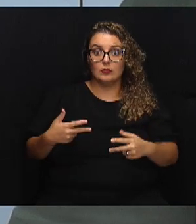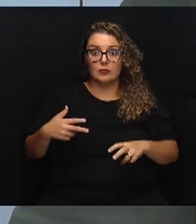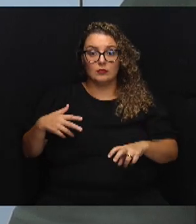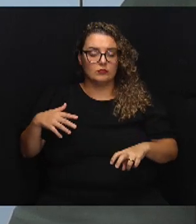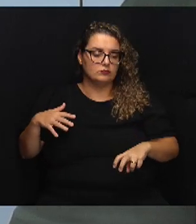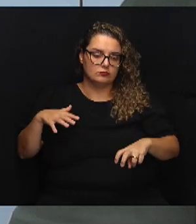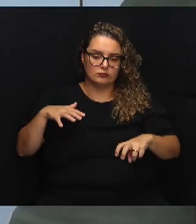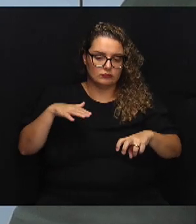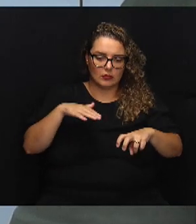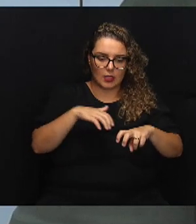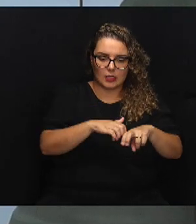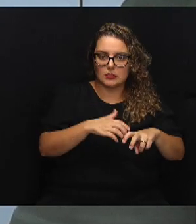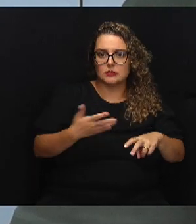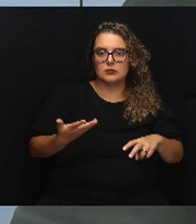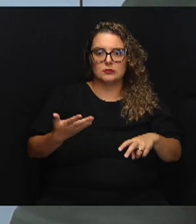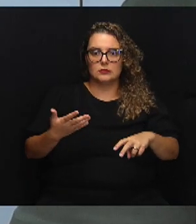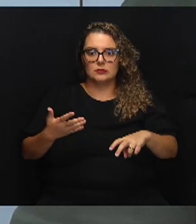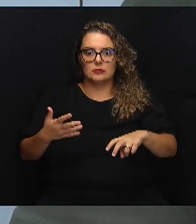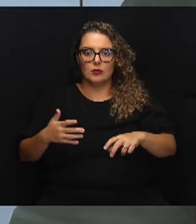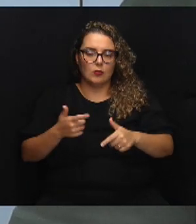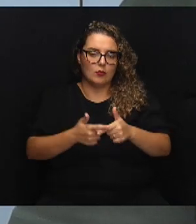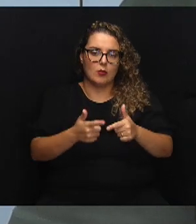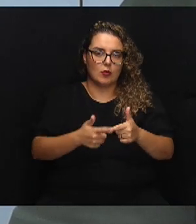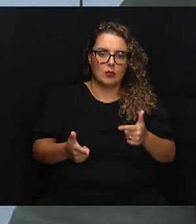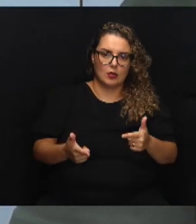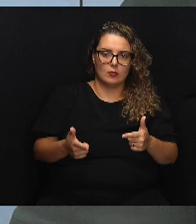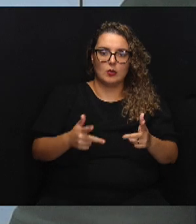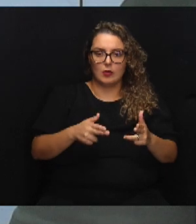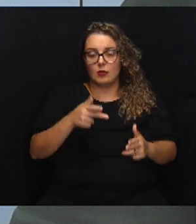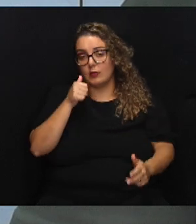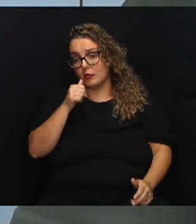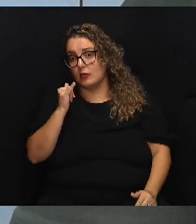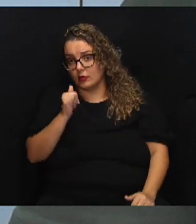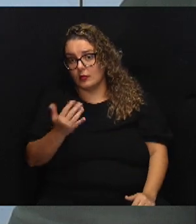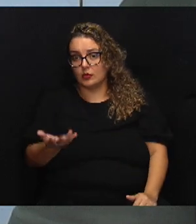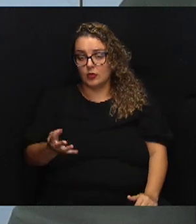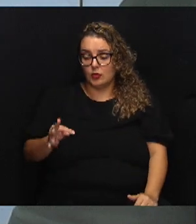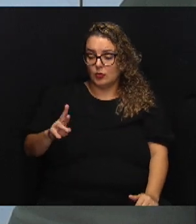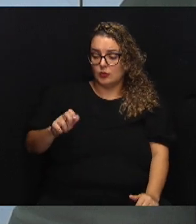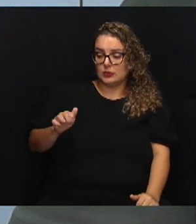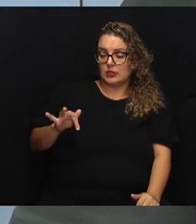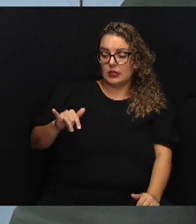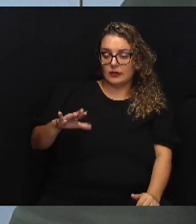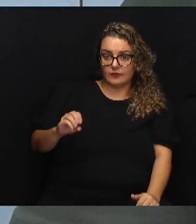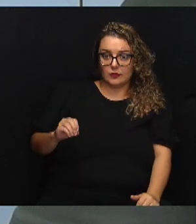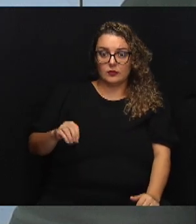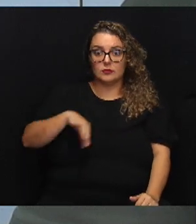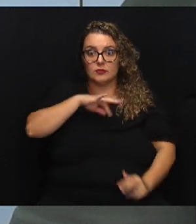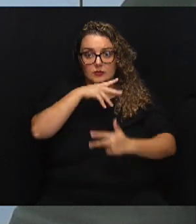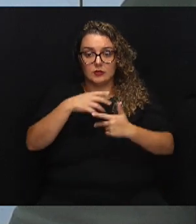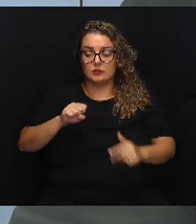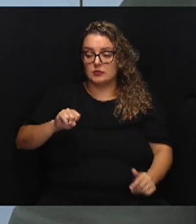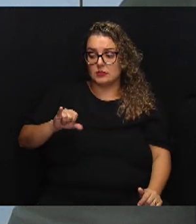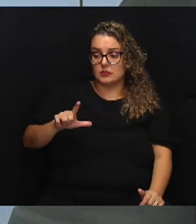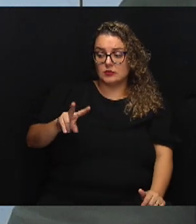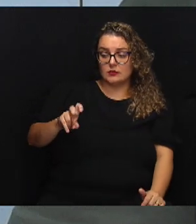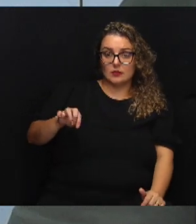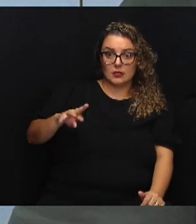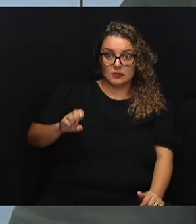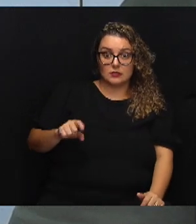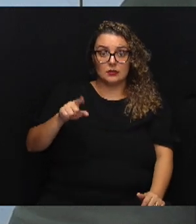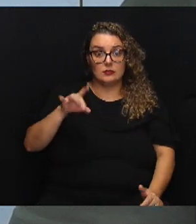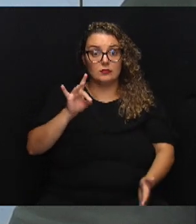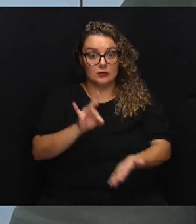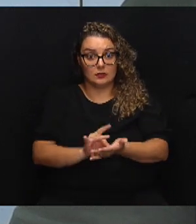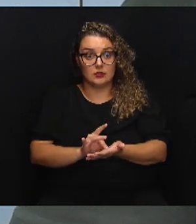ou com um tipo de como ela falou, o tráfico dos animais silvestres que existe. Isso daí é um fato, que